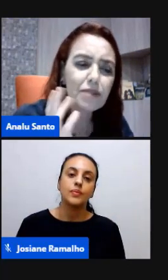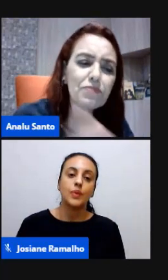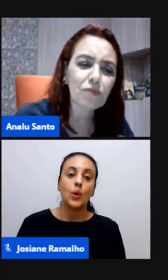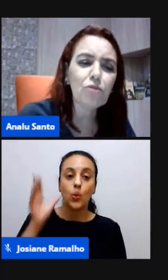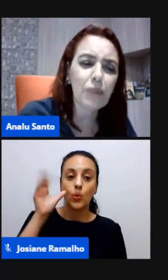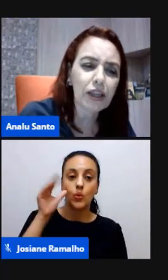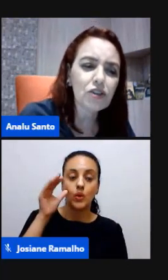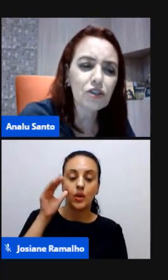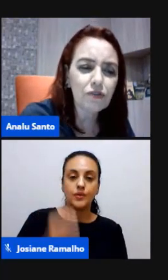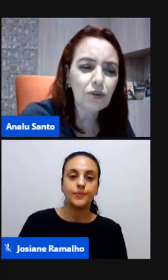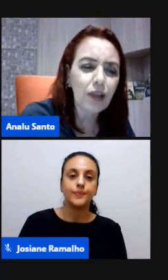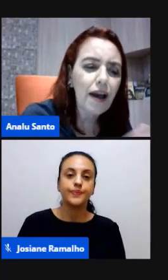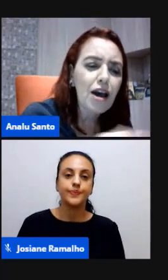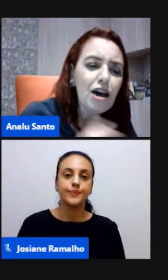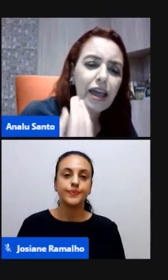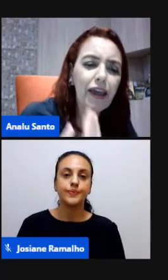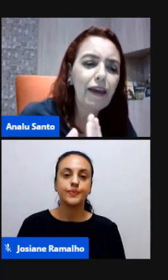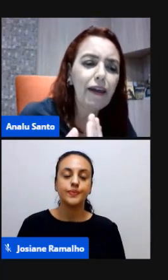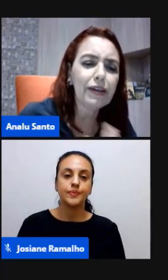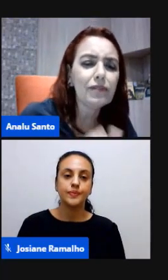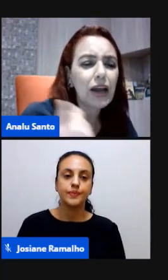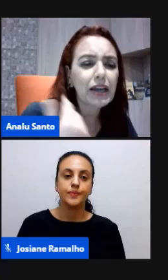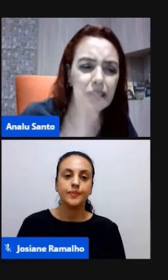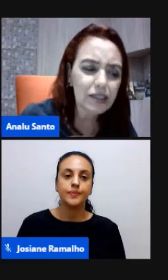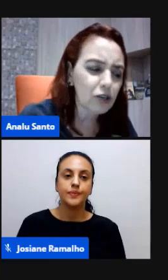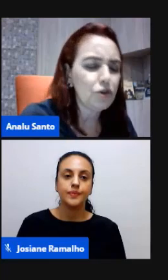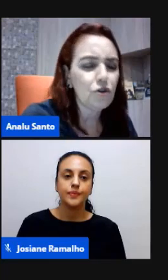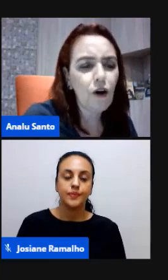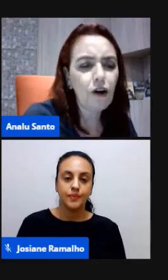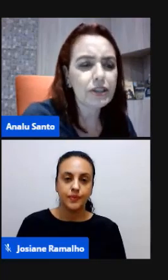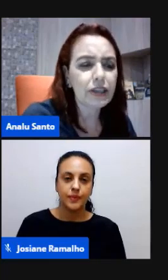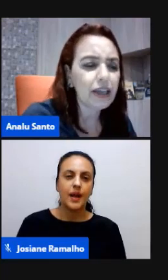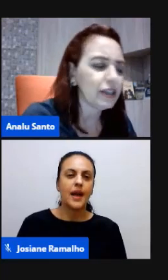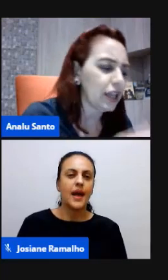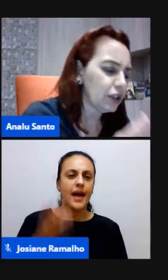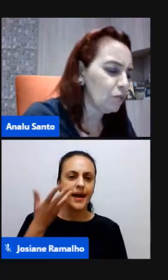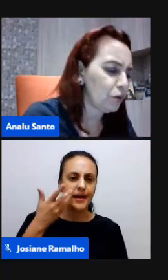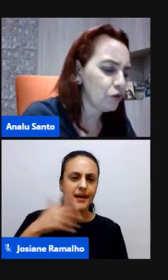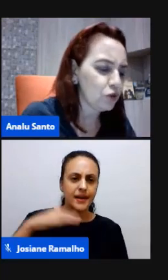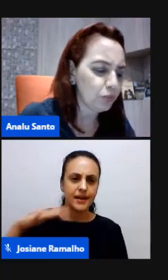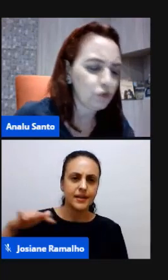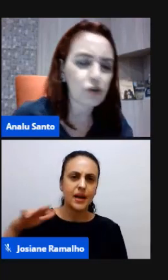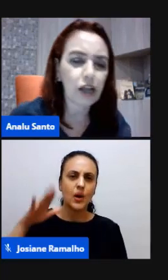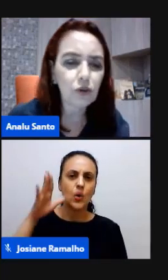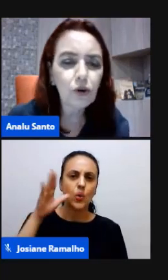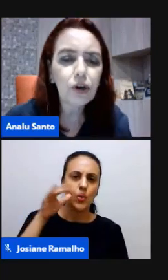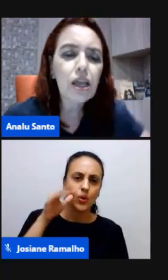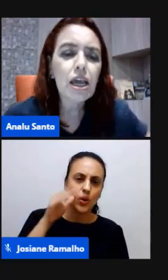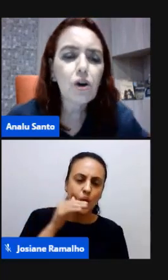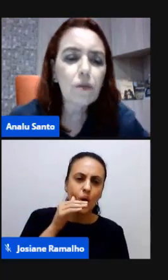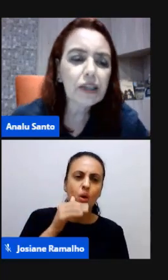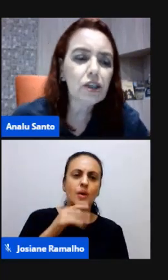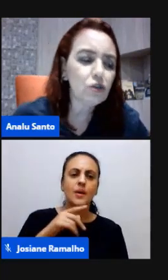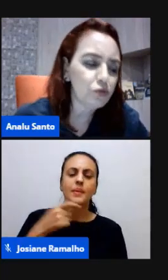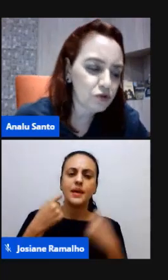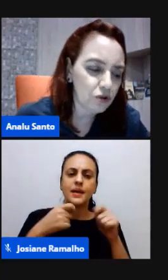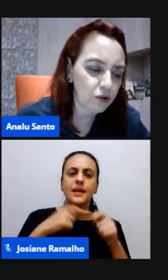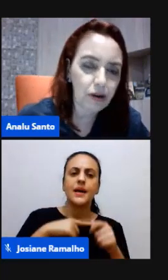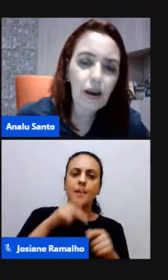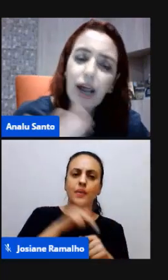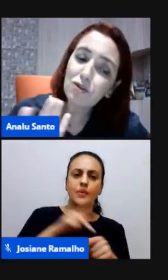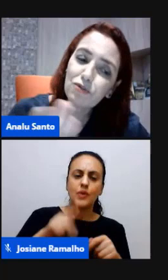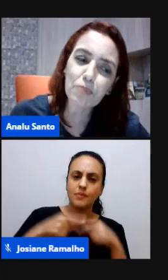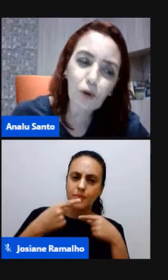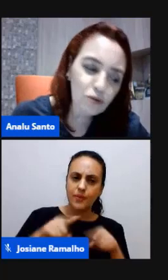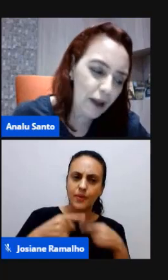Curiosidade. Aí, tudo bem, a gente viu lá que a criança é curiosa, né? Que tem que ter um professor provocador. Como é que isso